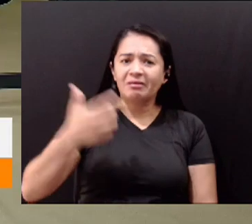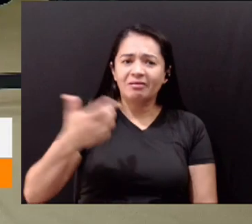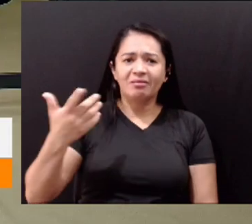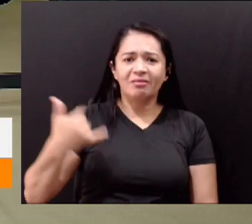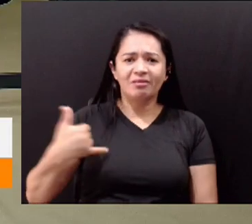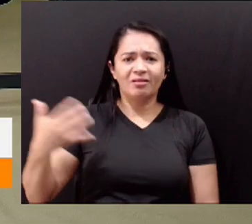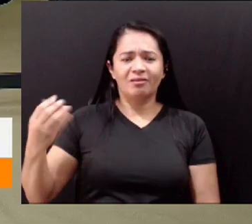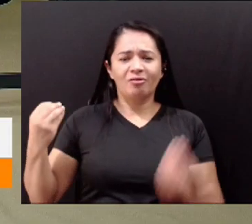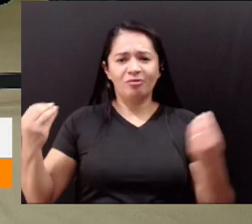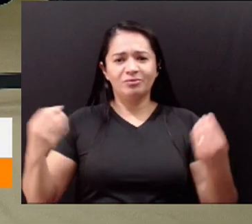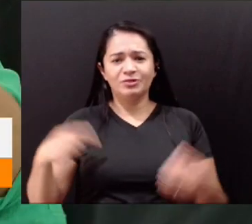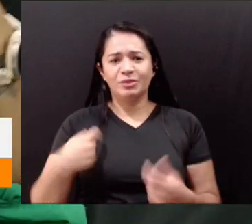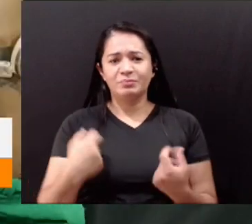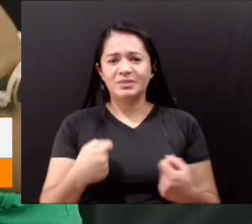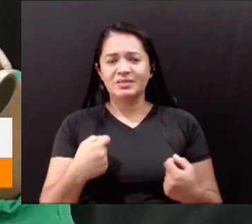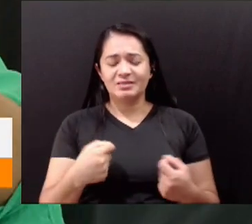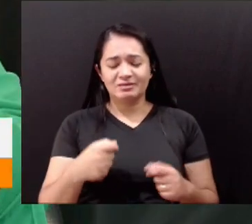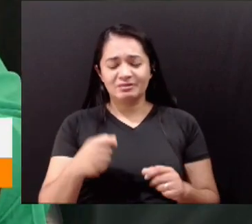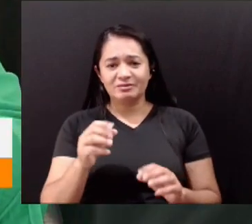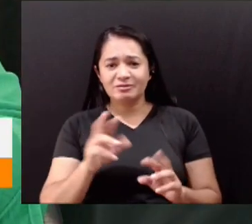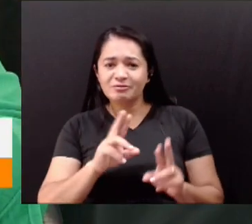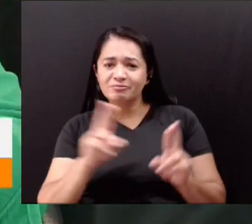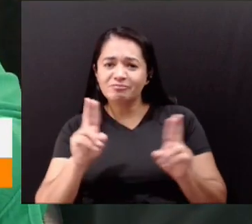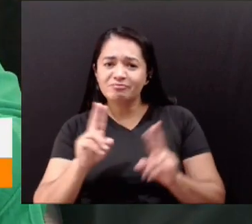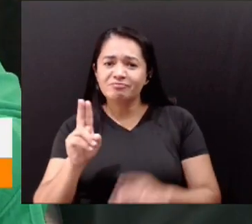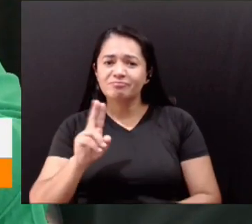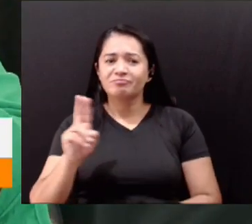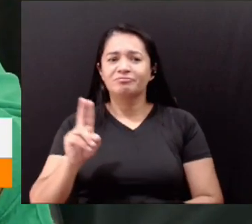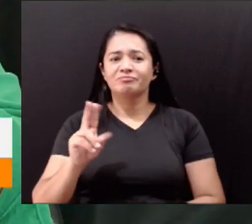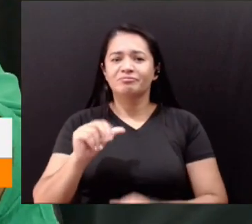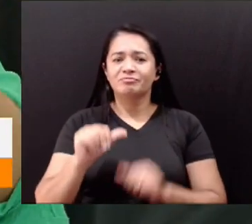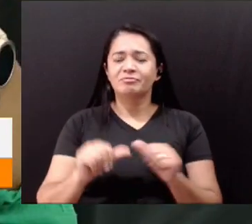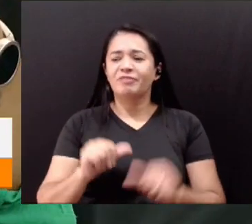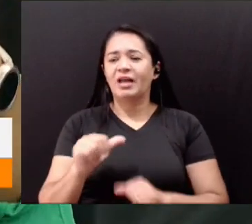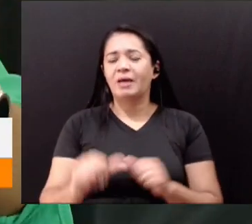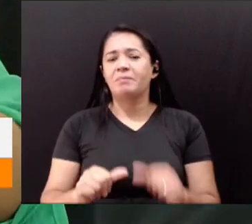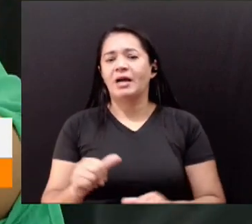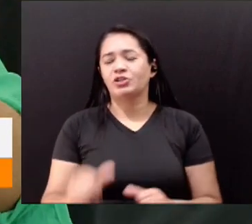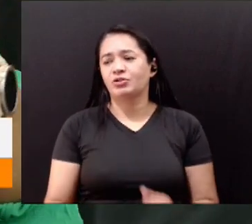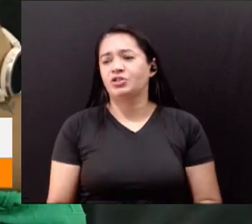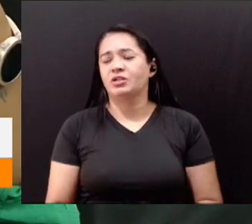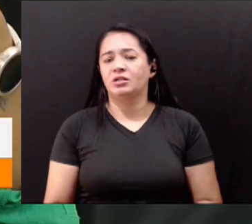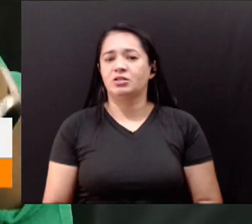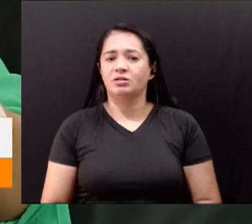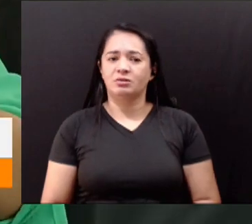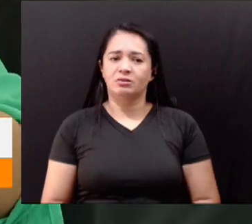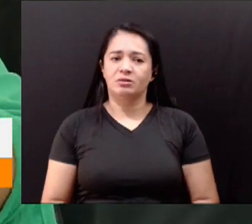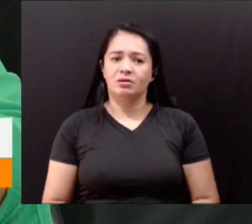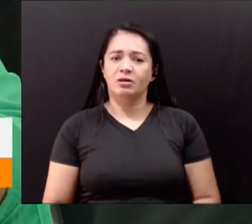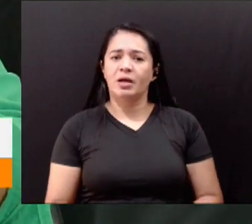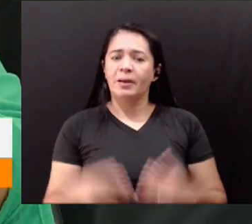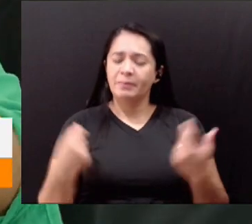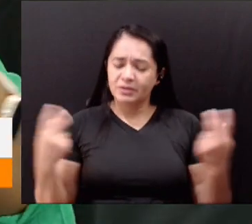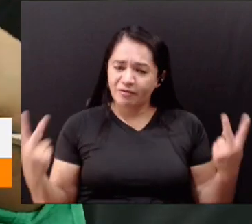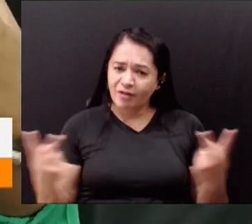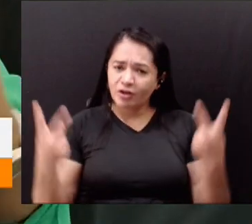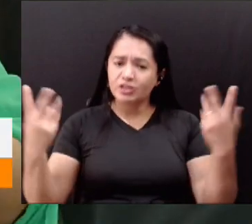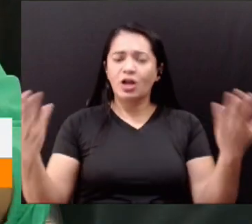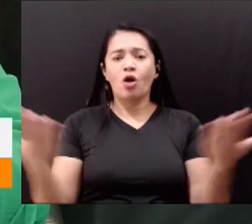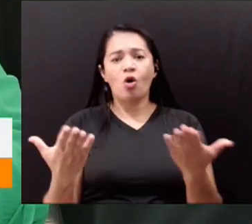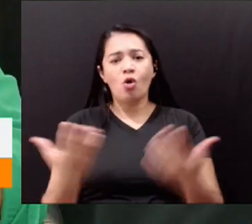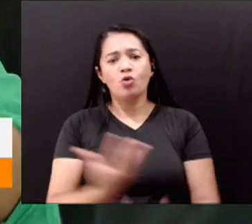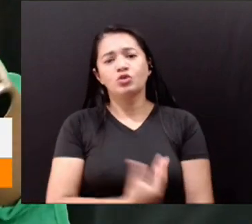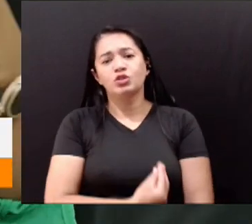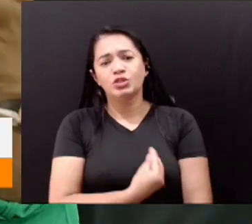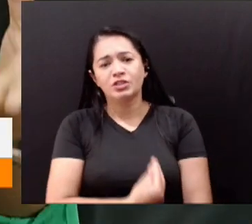precisa rever essas nomenclaturas e a gente precisa, sim, dar valor, né? Dar valor ao hoje, dar valor à vida e estar atento